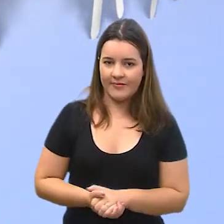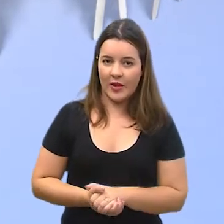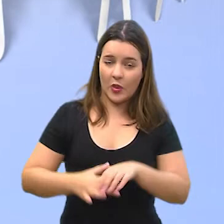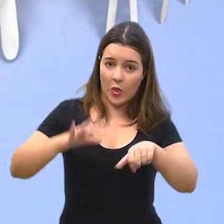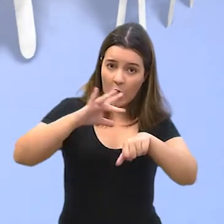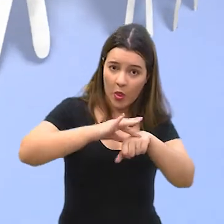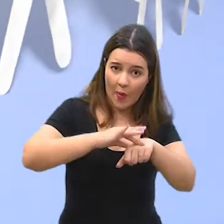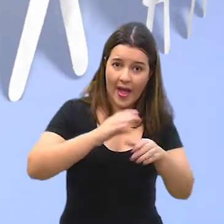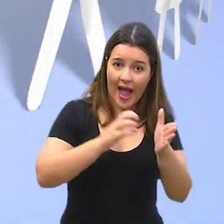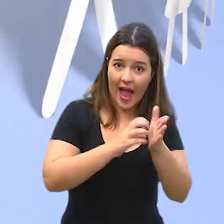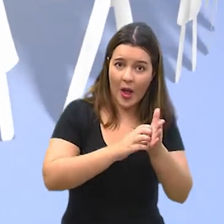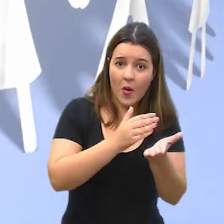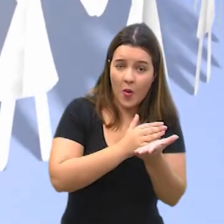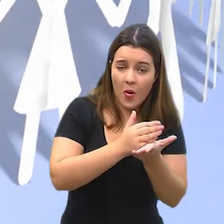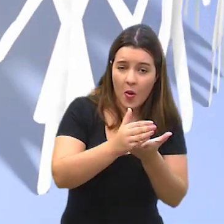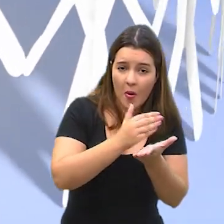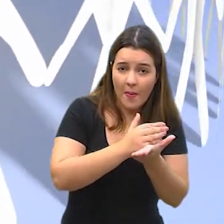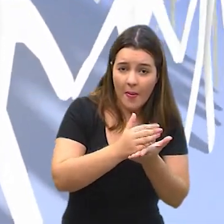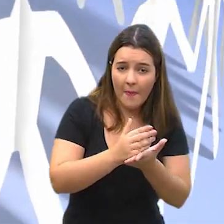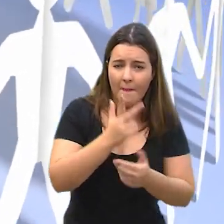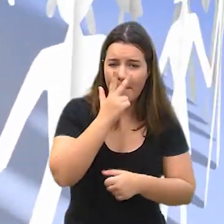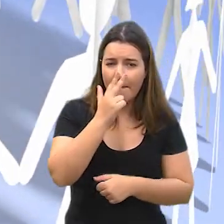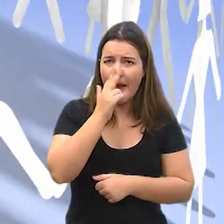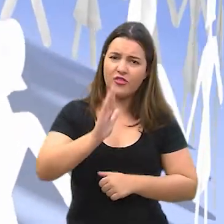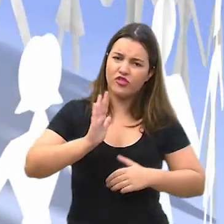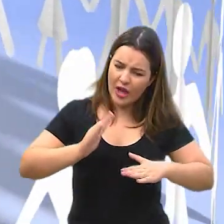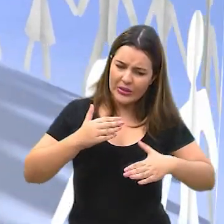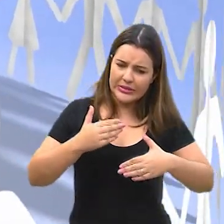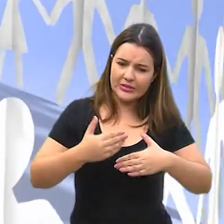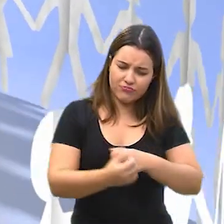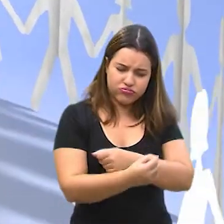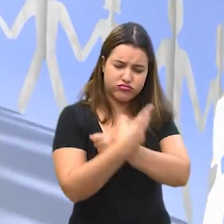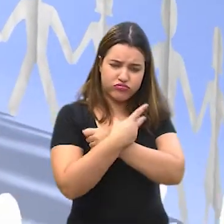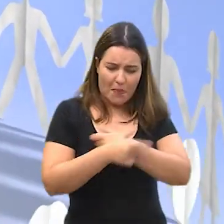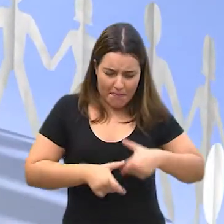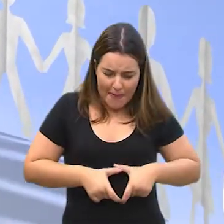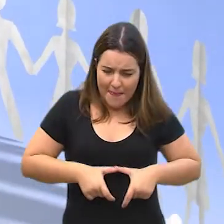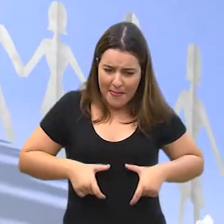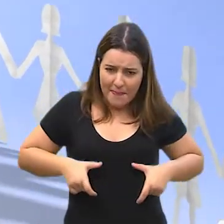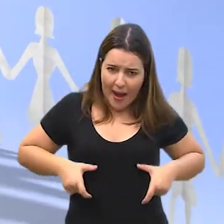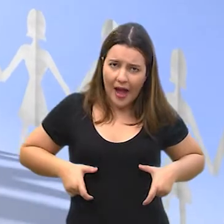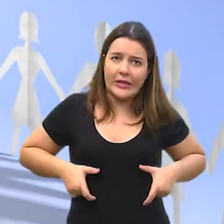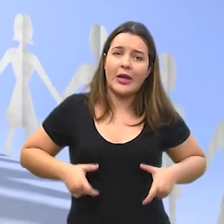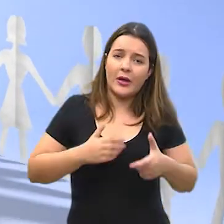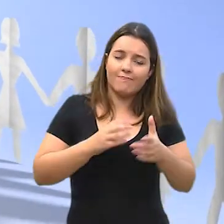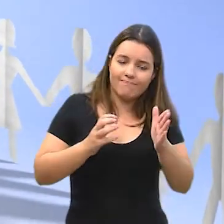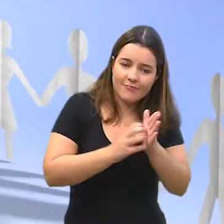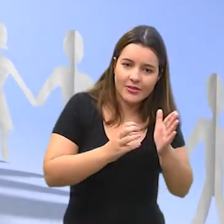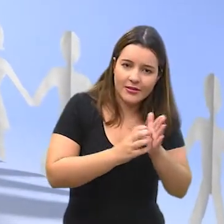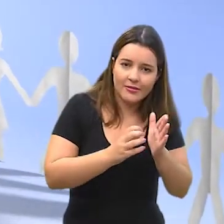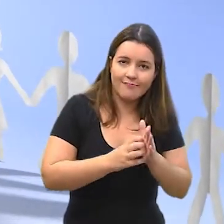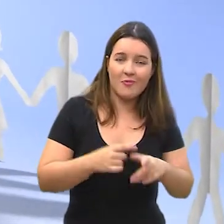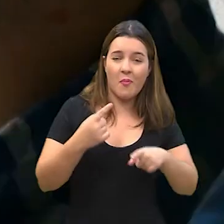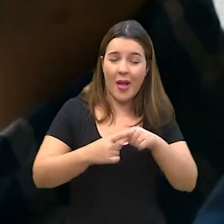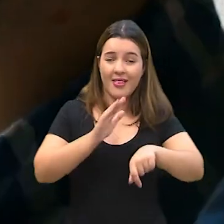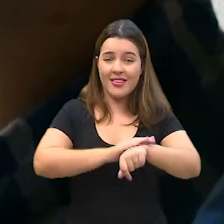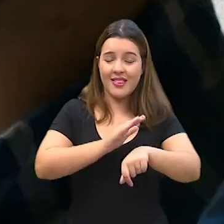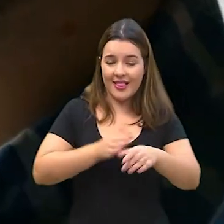esse direcionamento, né? Então, a pessoa já sairia de um centro de testagem com a data da